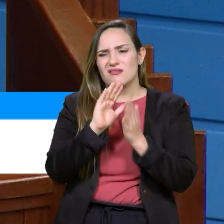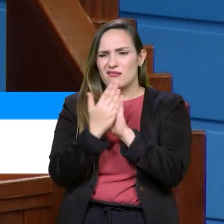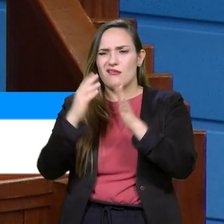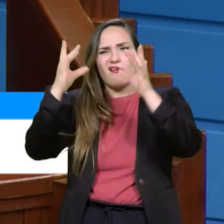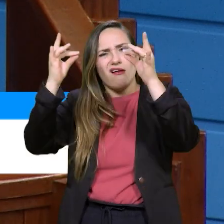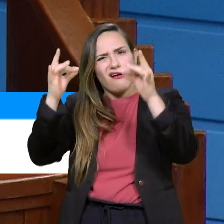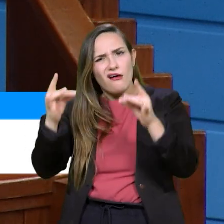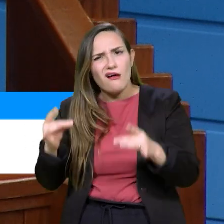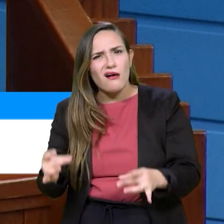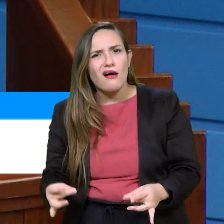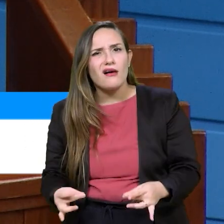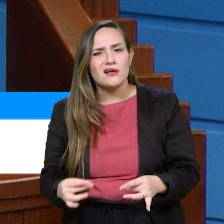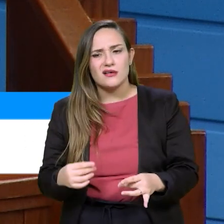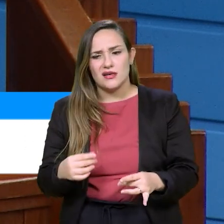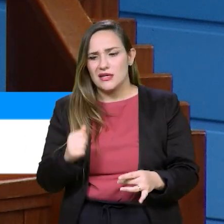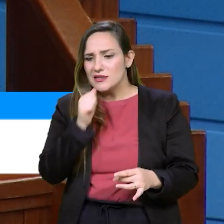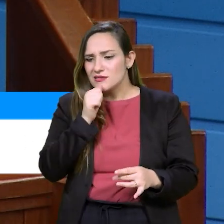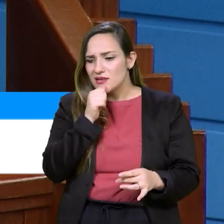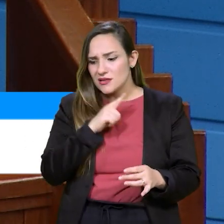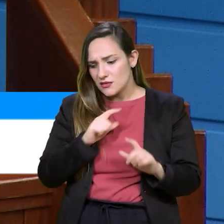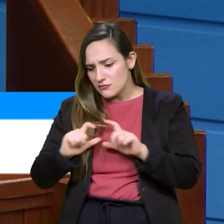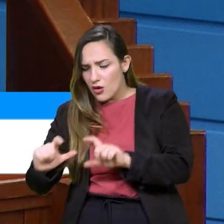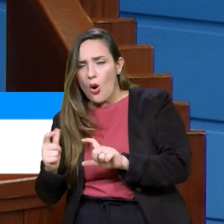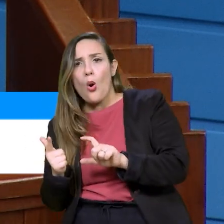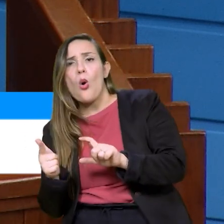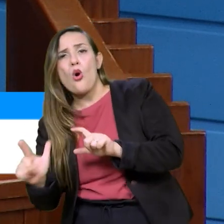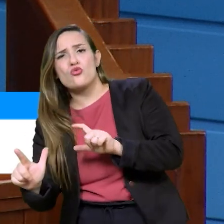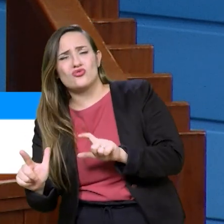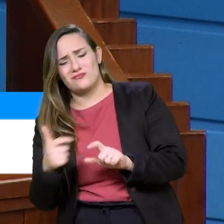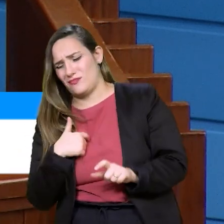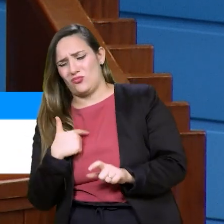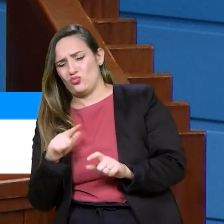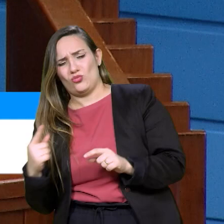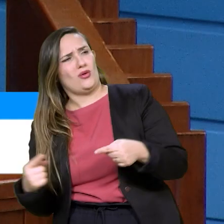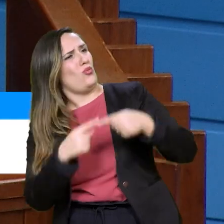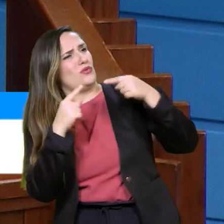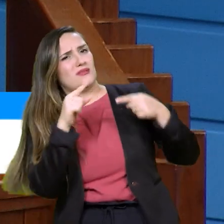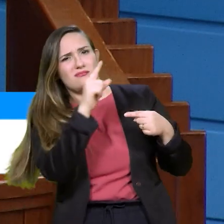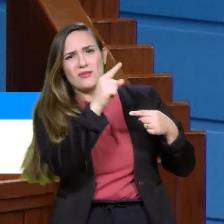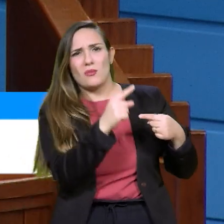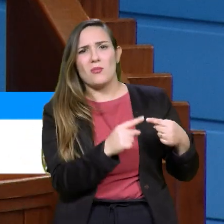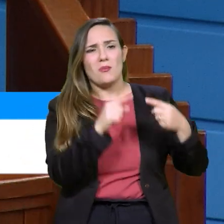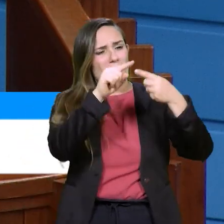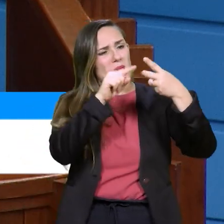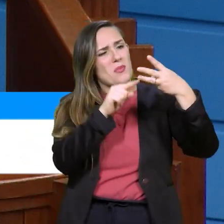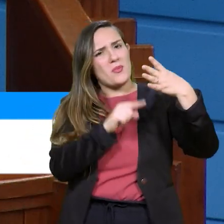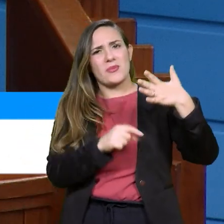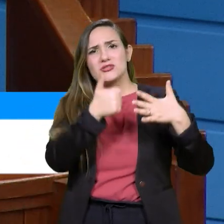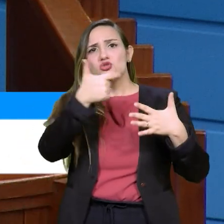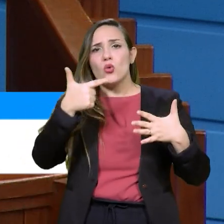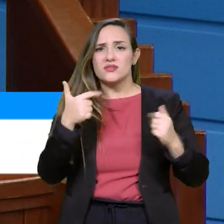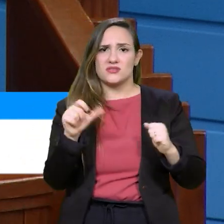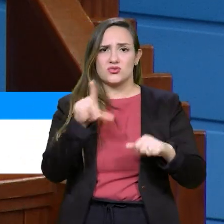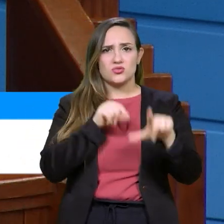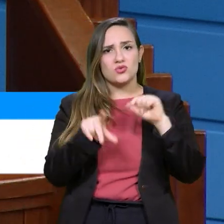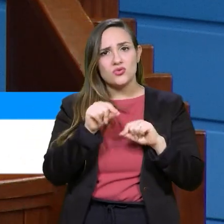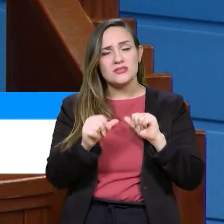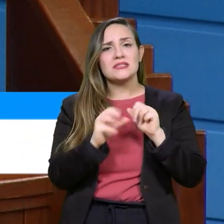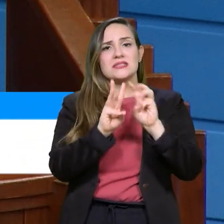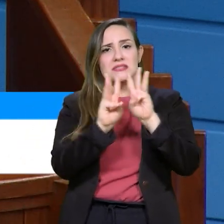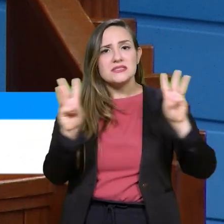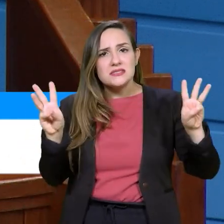mulher cisgênero homossexual. Pessoal, e aqui vai. E no final ainda tem outro, caso você não se identifique com algum aqui. Site